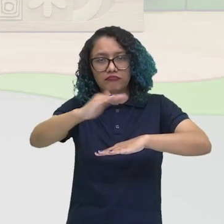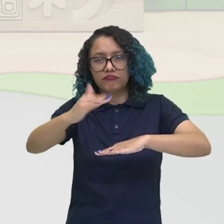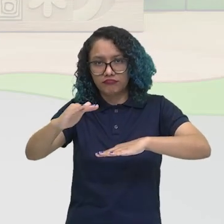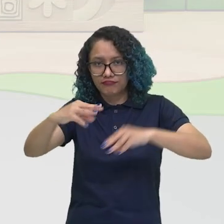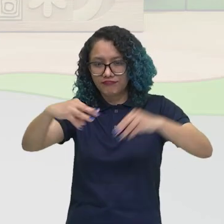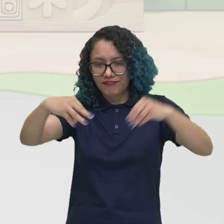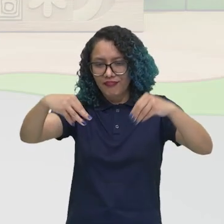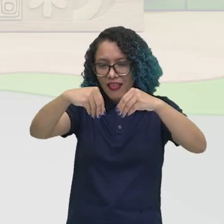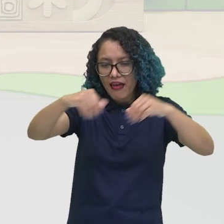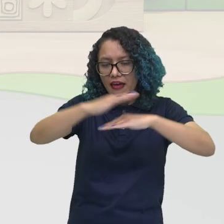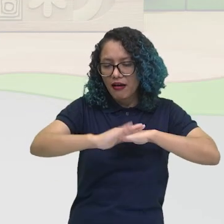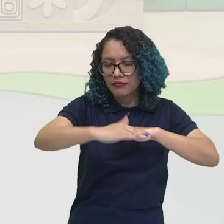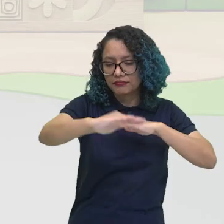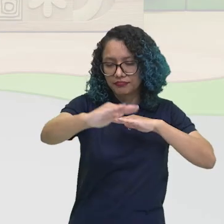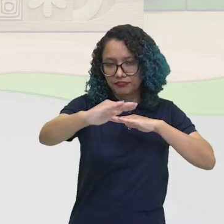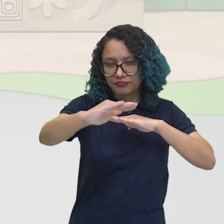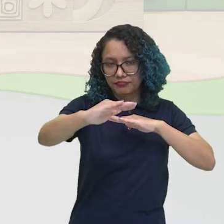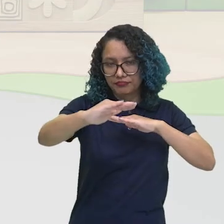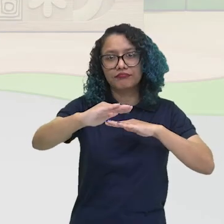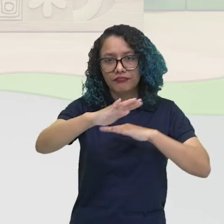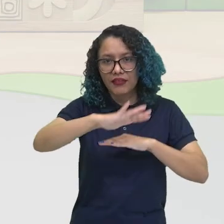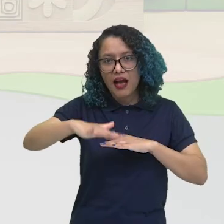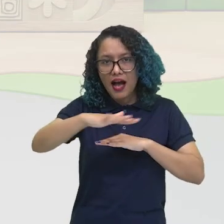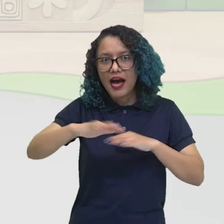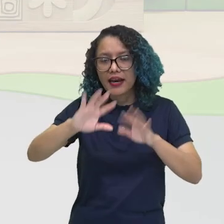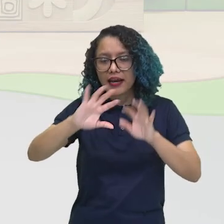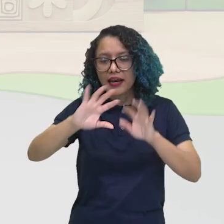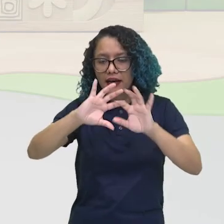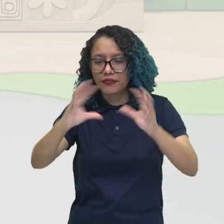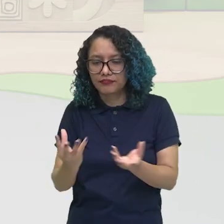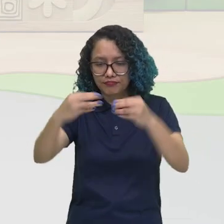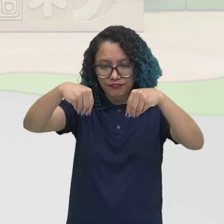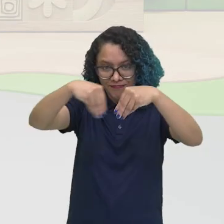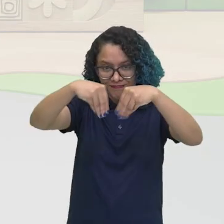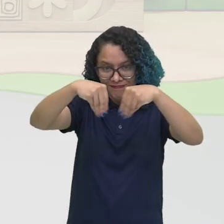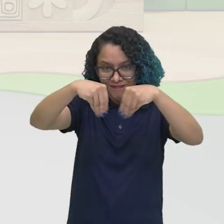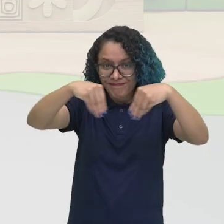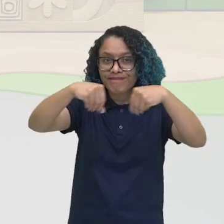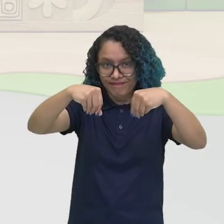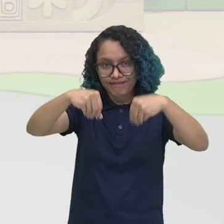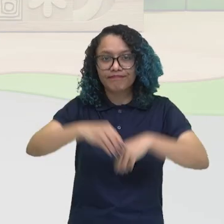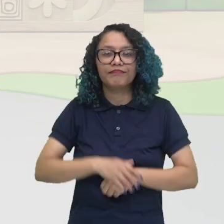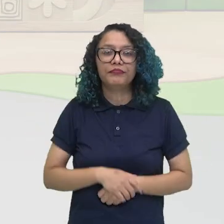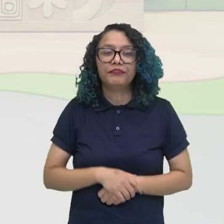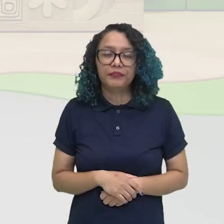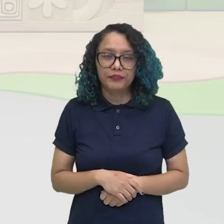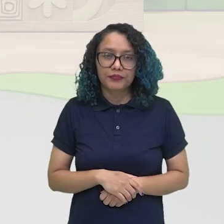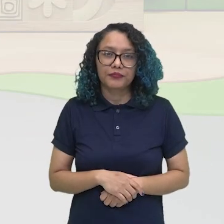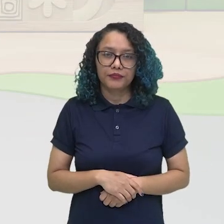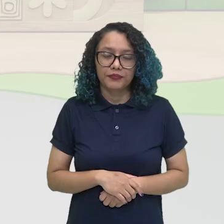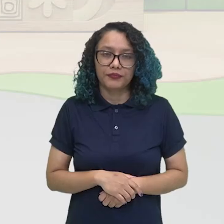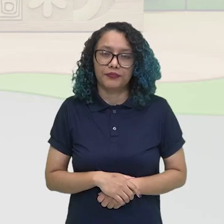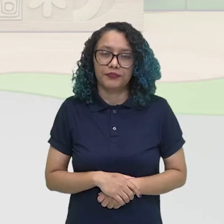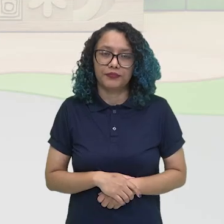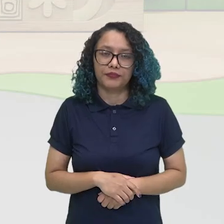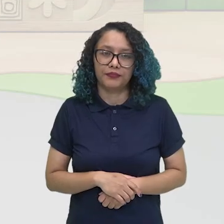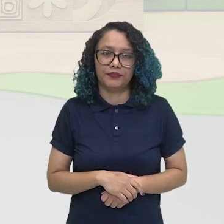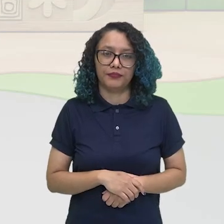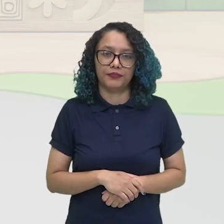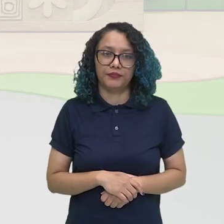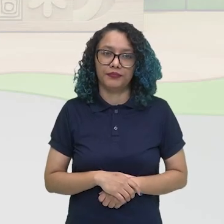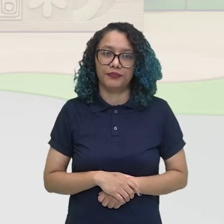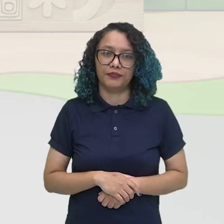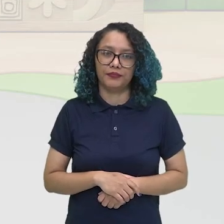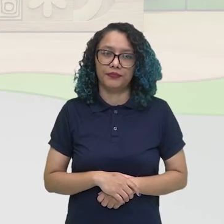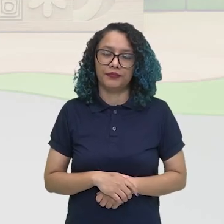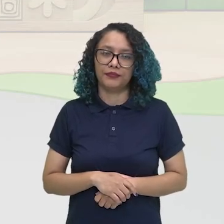ou seja, a parte da litosfera, certo? Então, nós vimos que nós temos o nosso